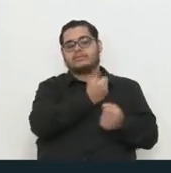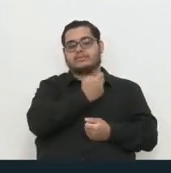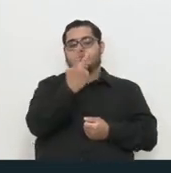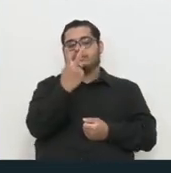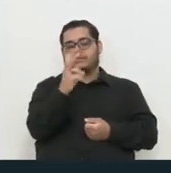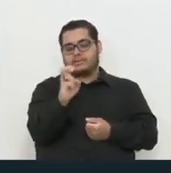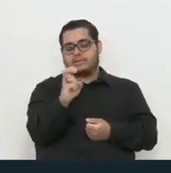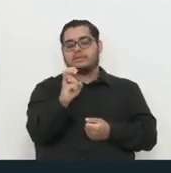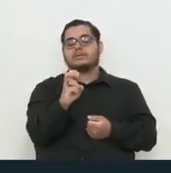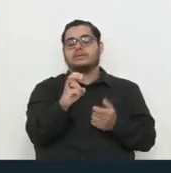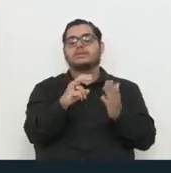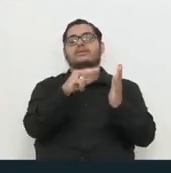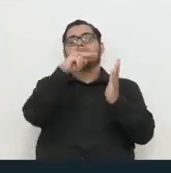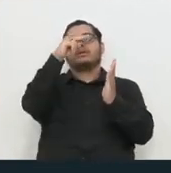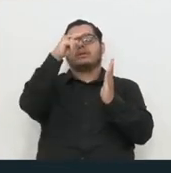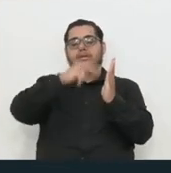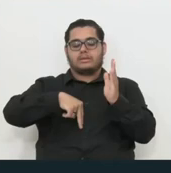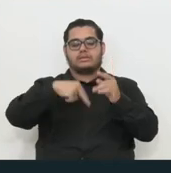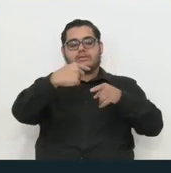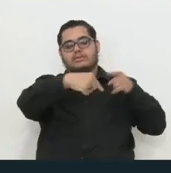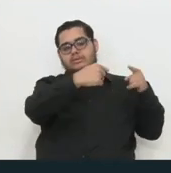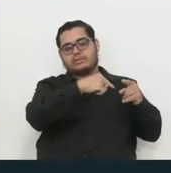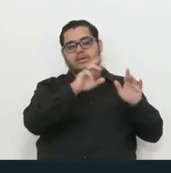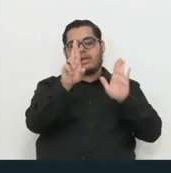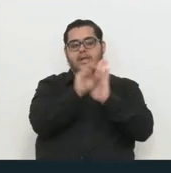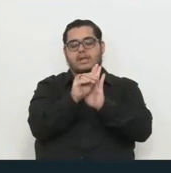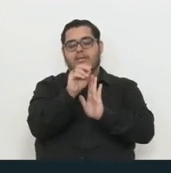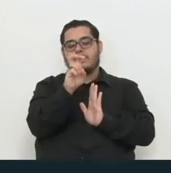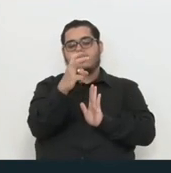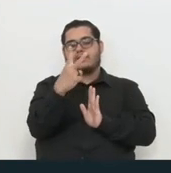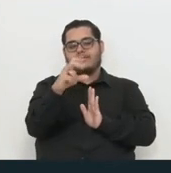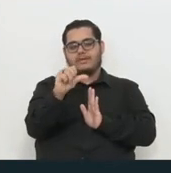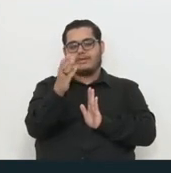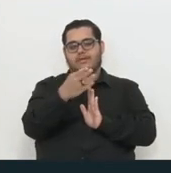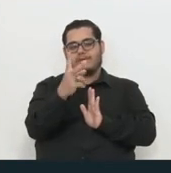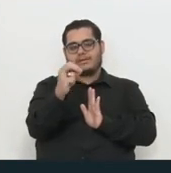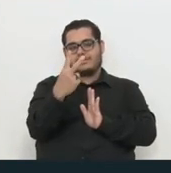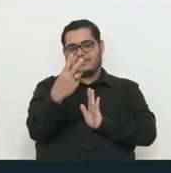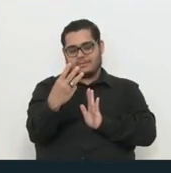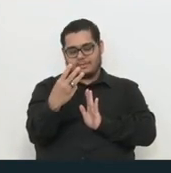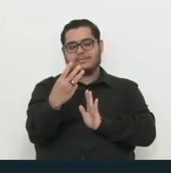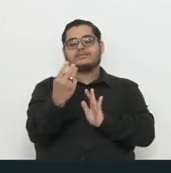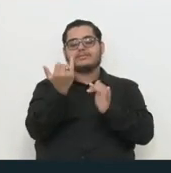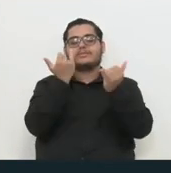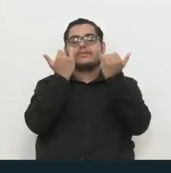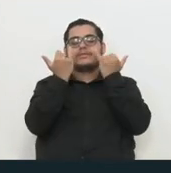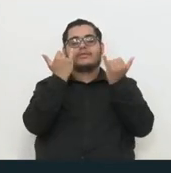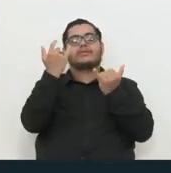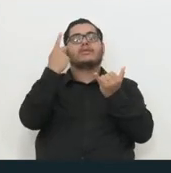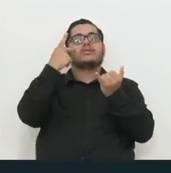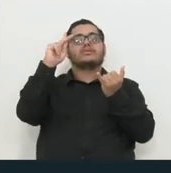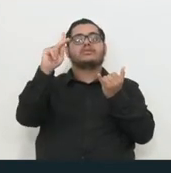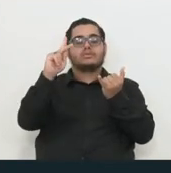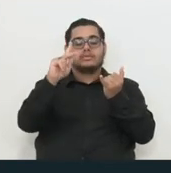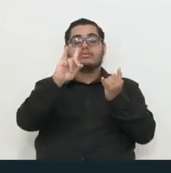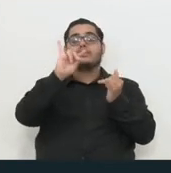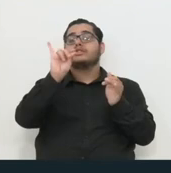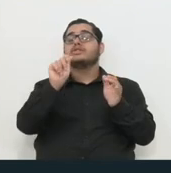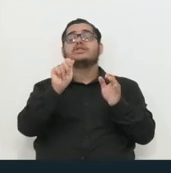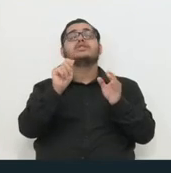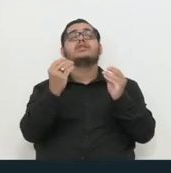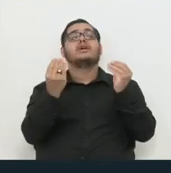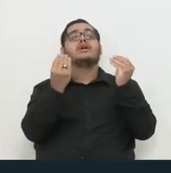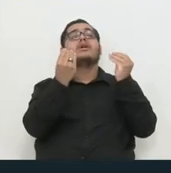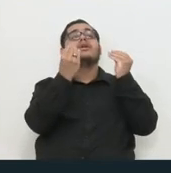leitura discussão e votação do requerimento 529 de 2023 informações sobre a data de instalação da